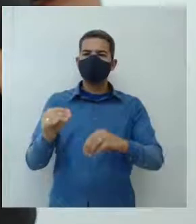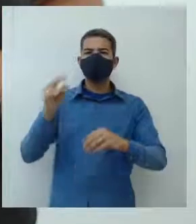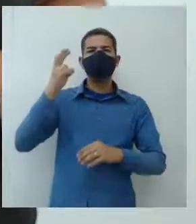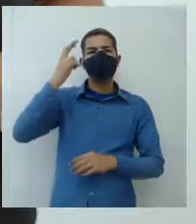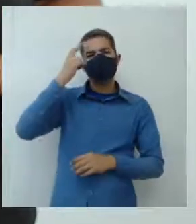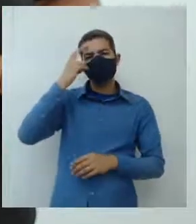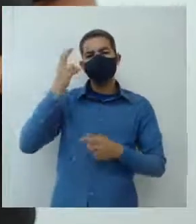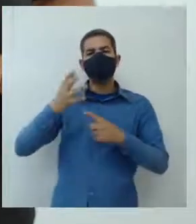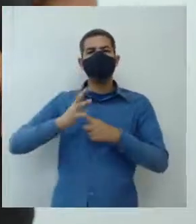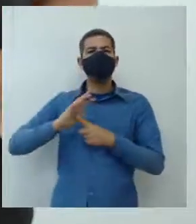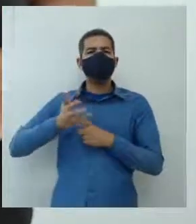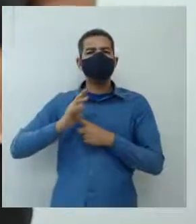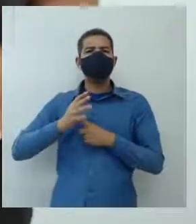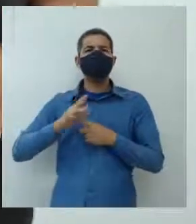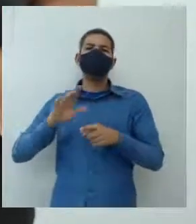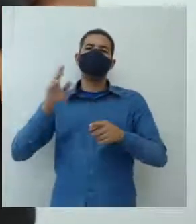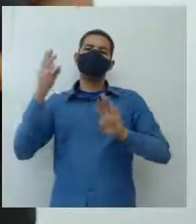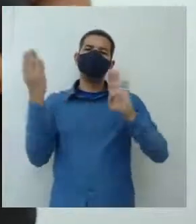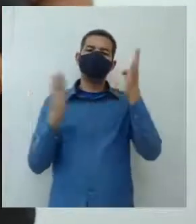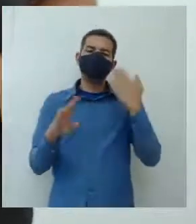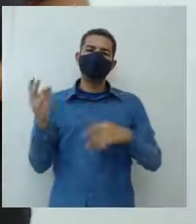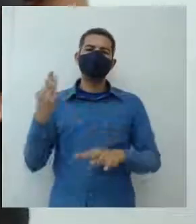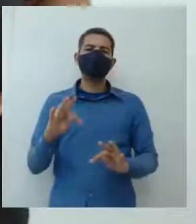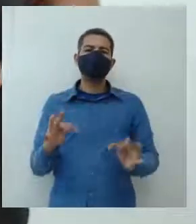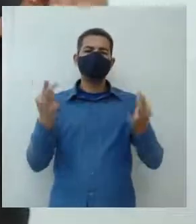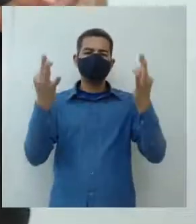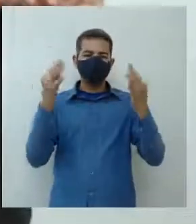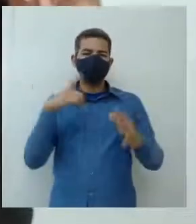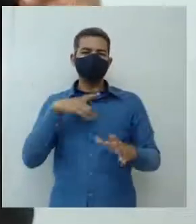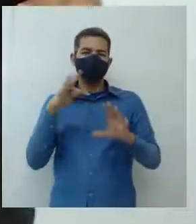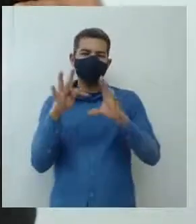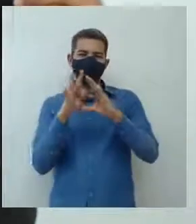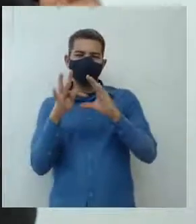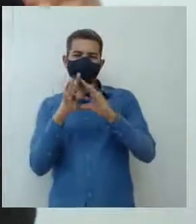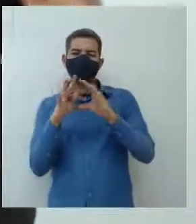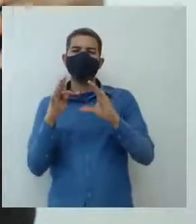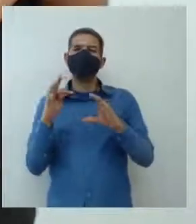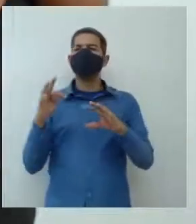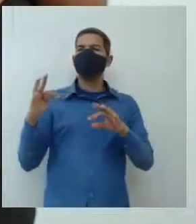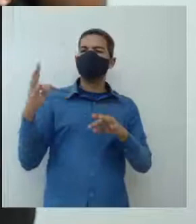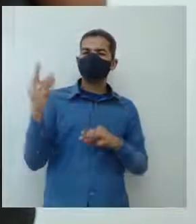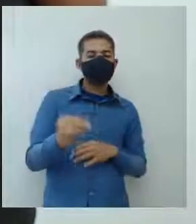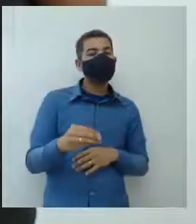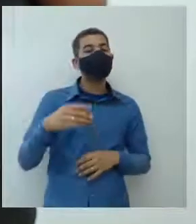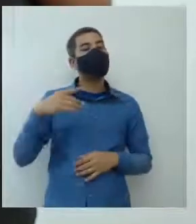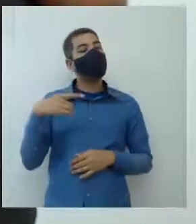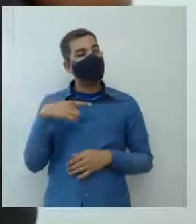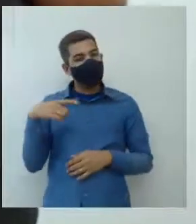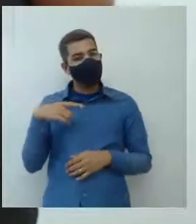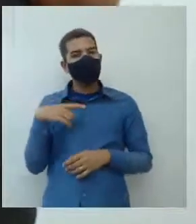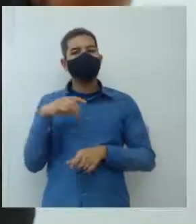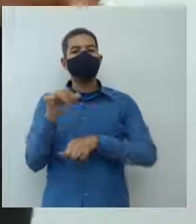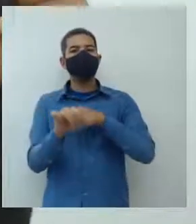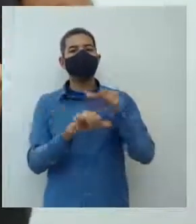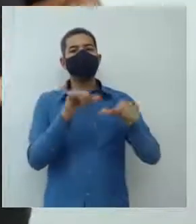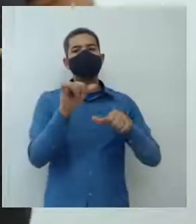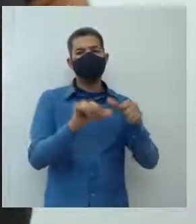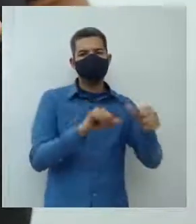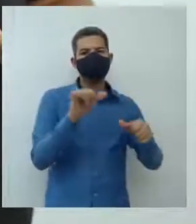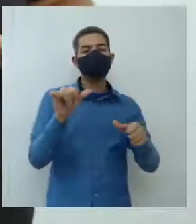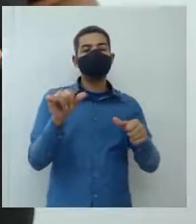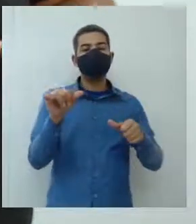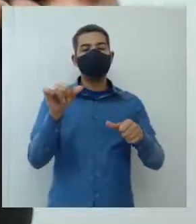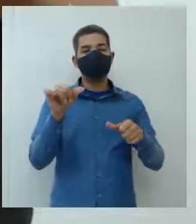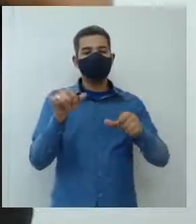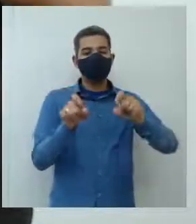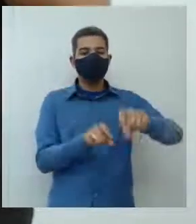culturas, a biotecnologia com os transgênicos, todos esses efeitos eles trouxeram aí um quê de mudança dentro do